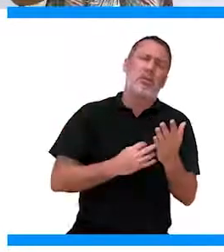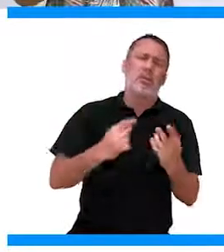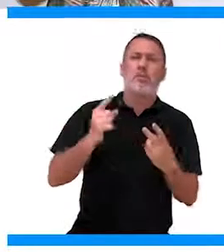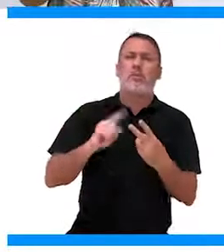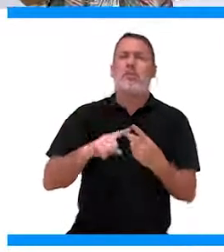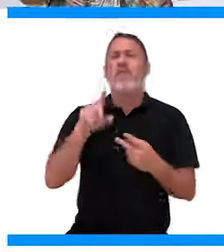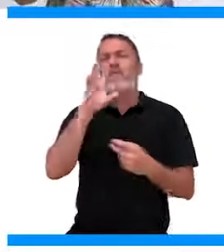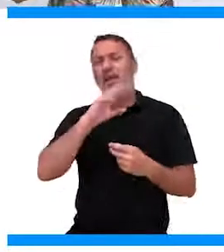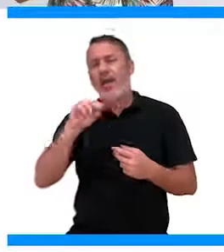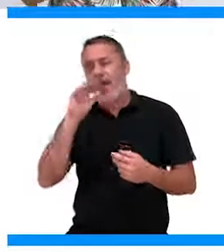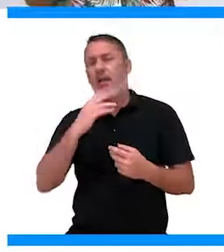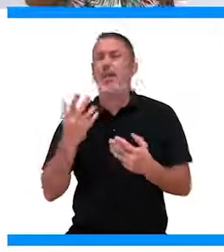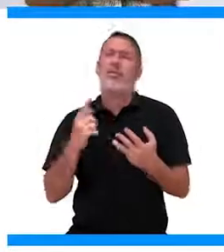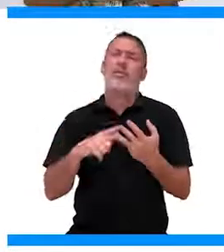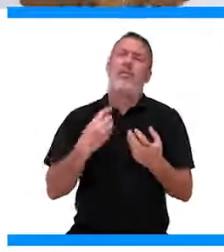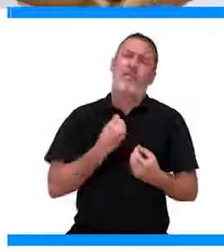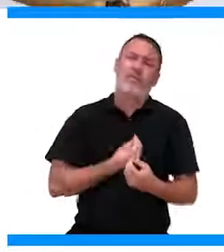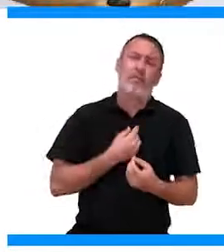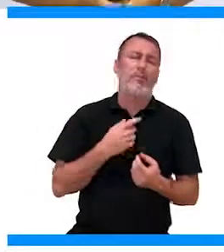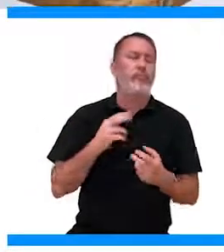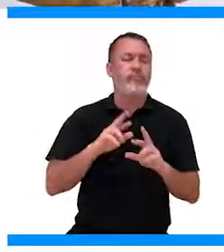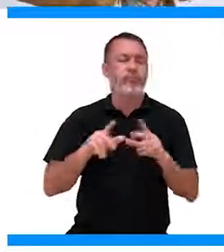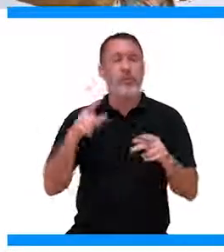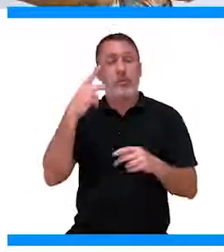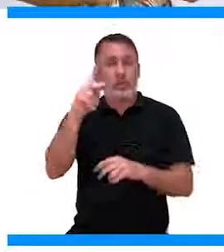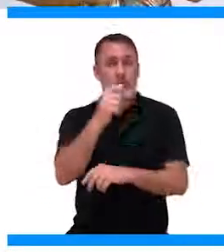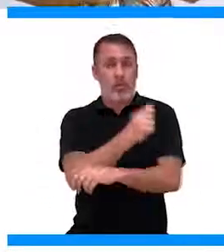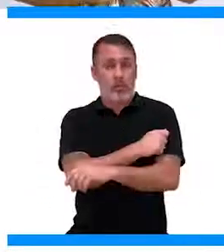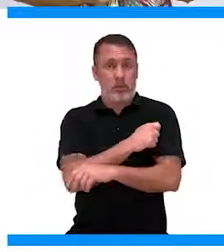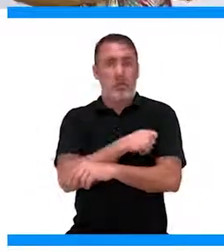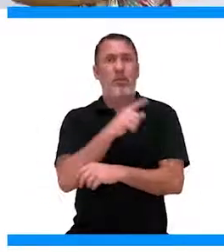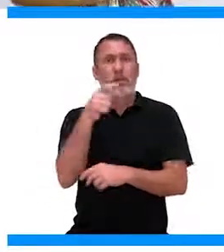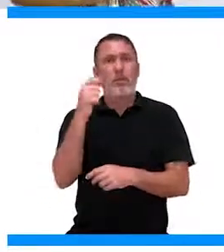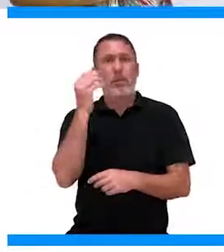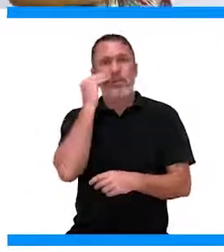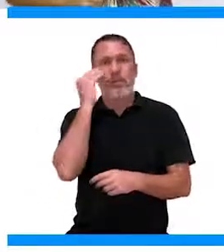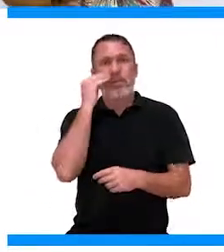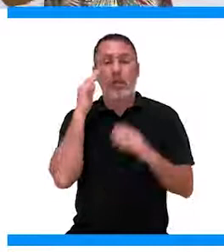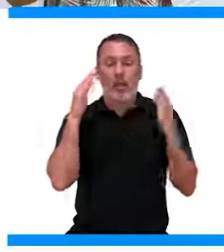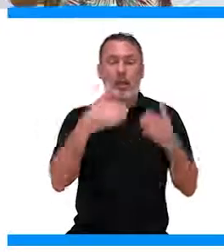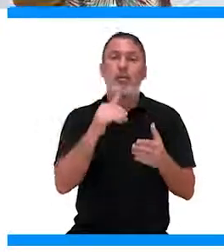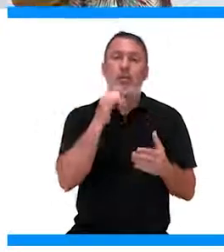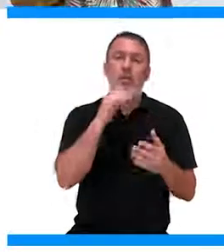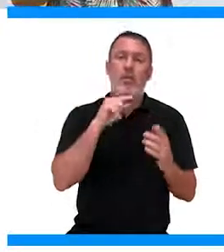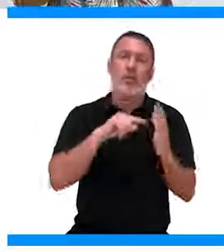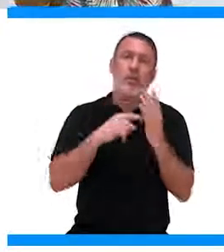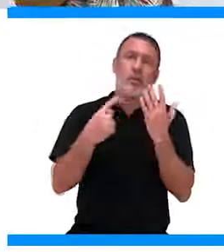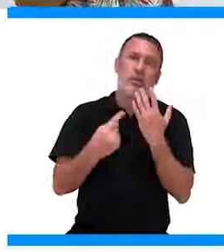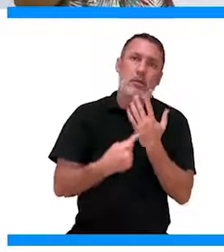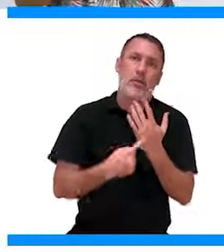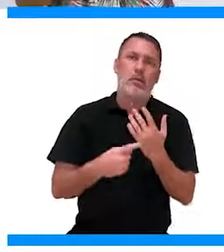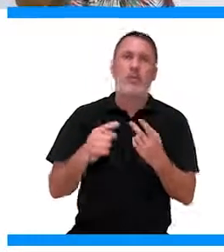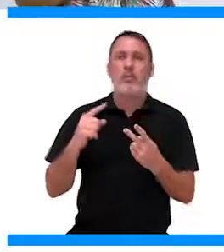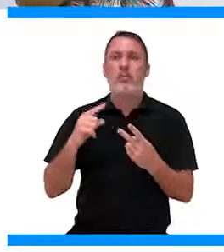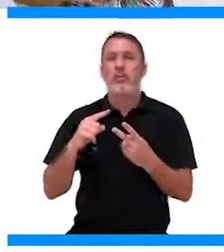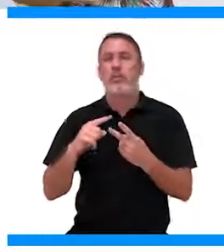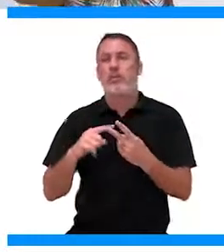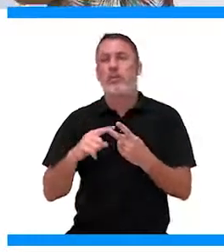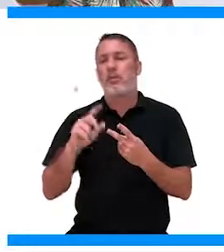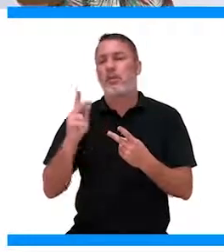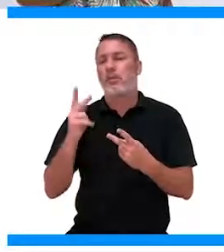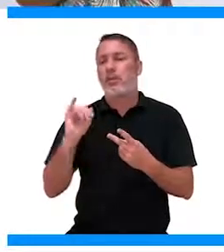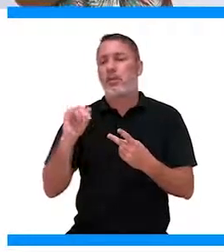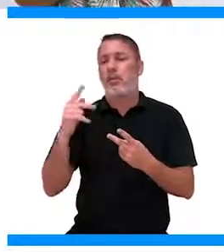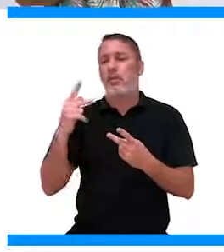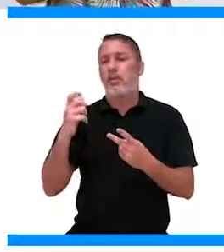nos textos, na nossa fala, né? Então o aluno ele precisa se atentar a algumas, como a metáfora, a antítese, a metonímia,